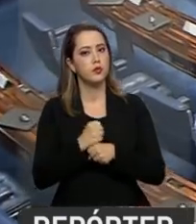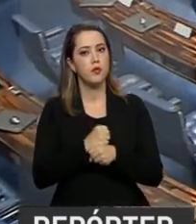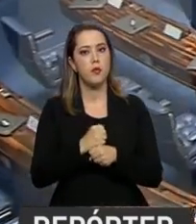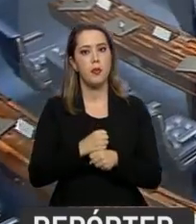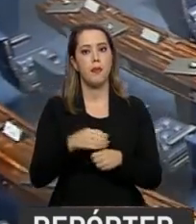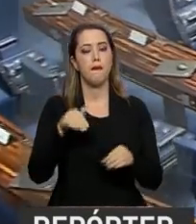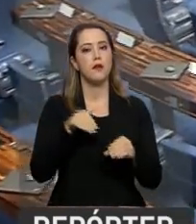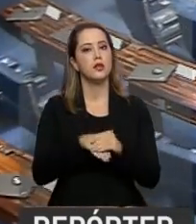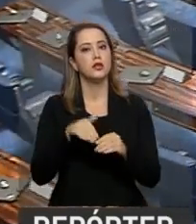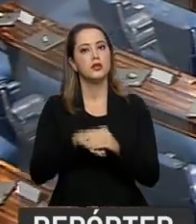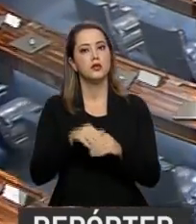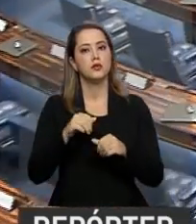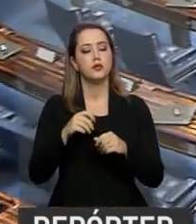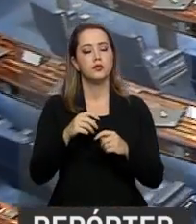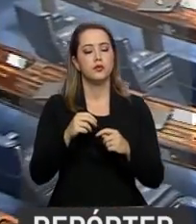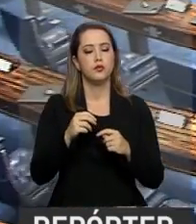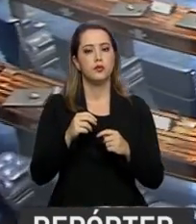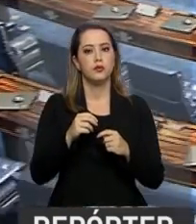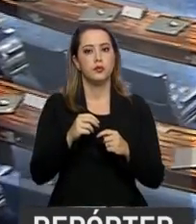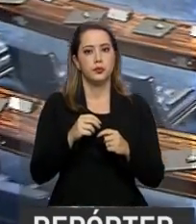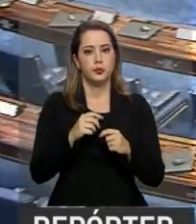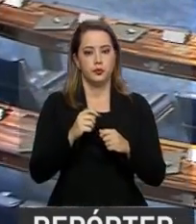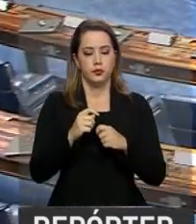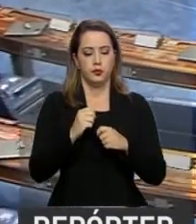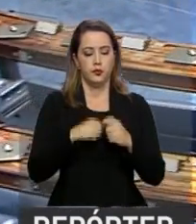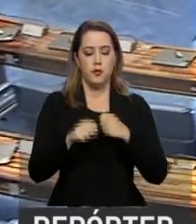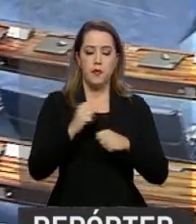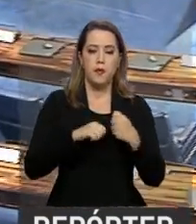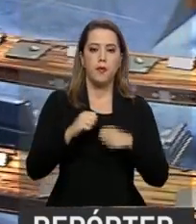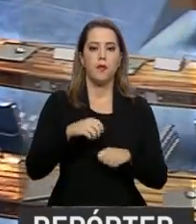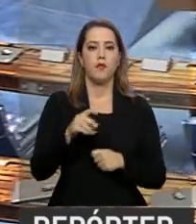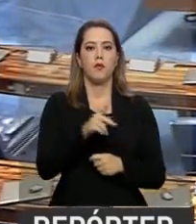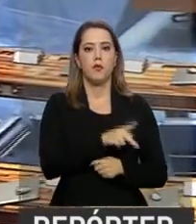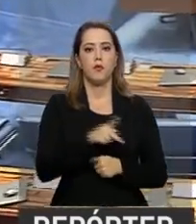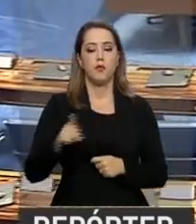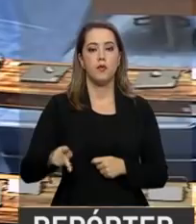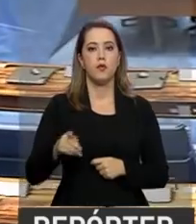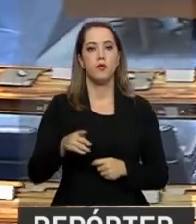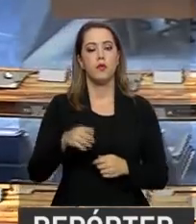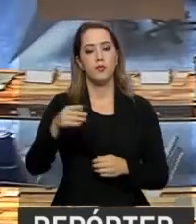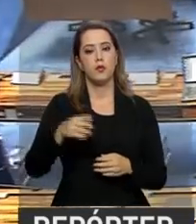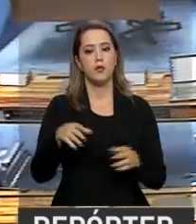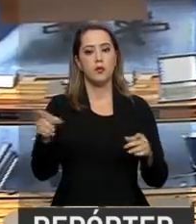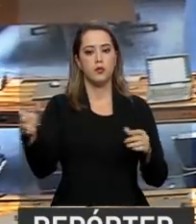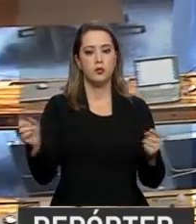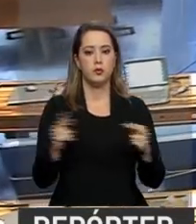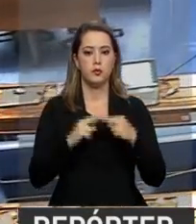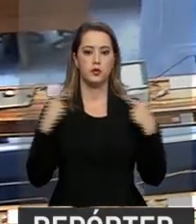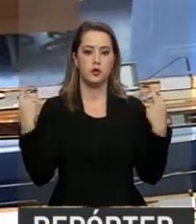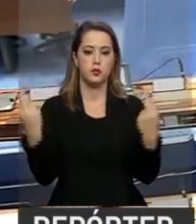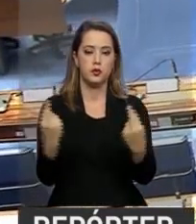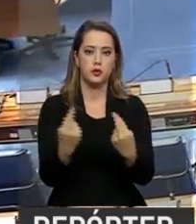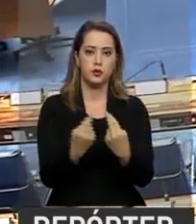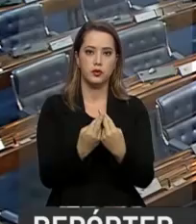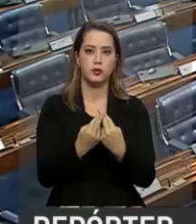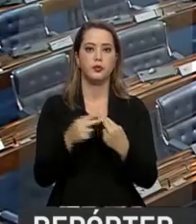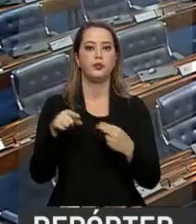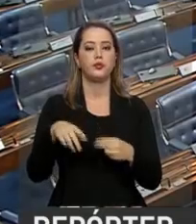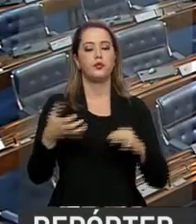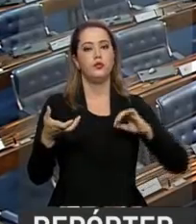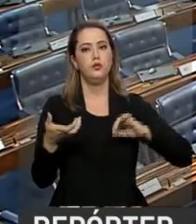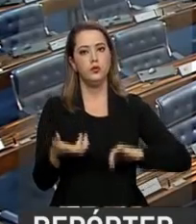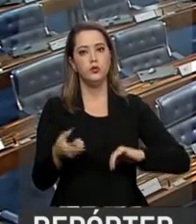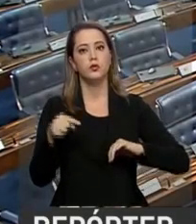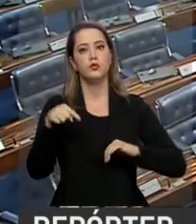revisão da meta fiscal, o presidente do Senado, o senador Renan Calheiros, convocou uma sessão do Congresso Nacional para esta terça-feira.